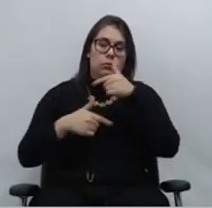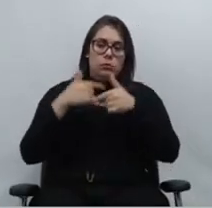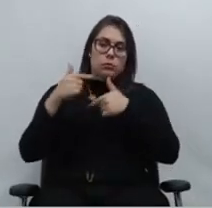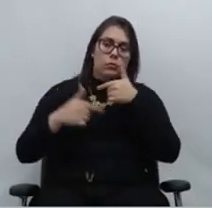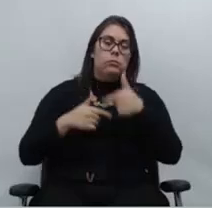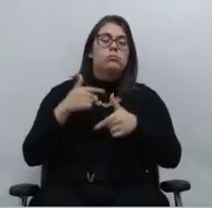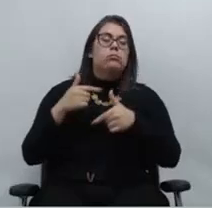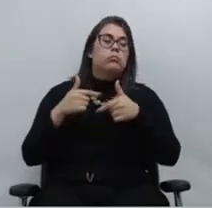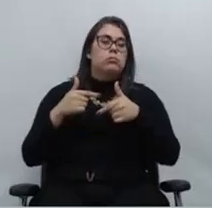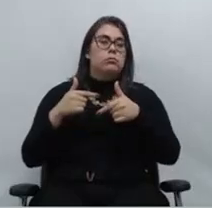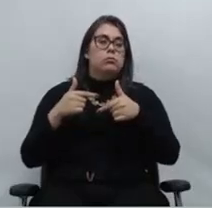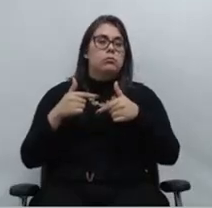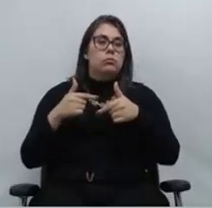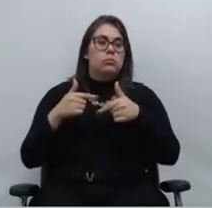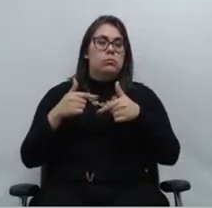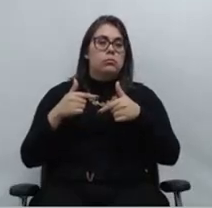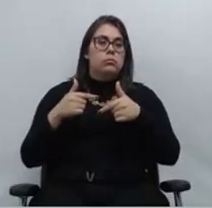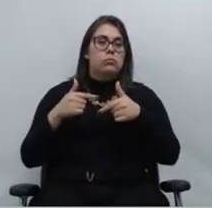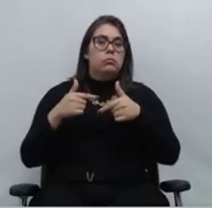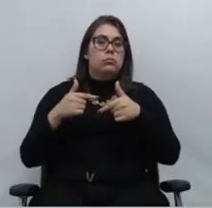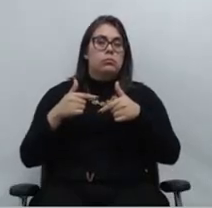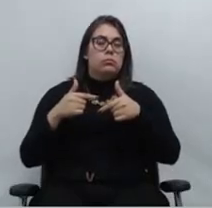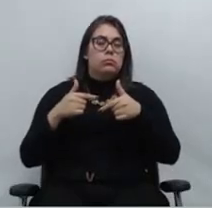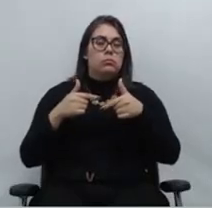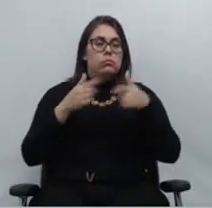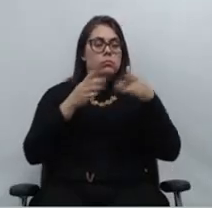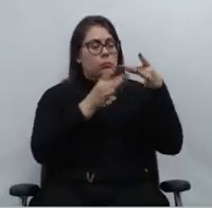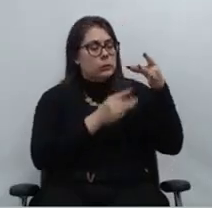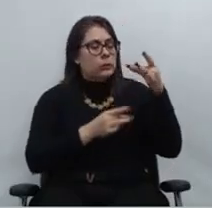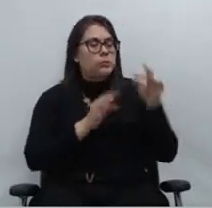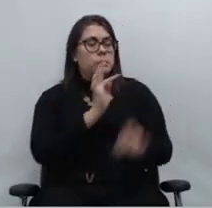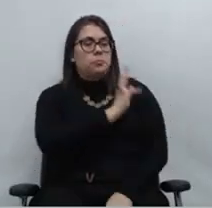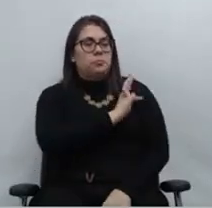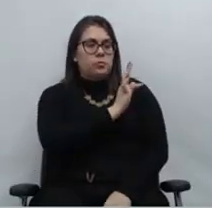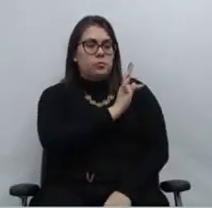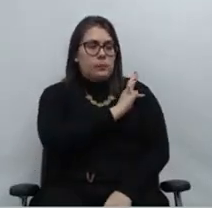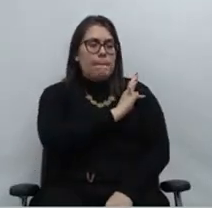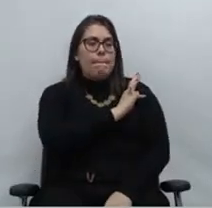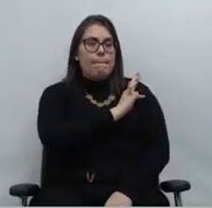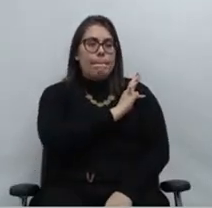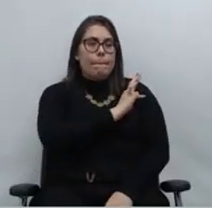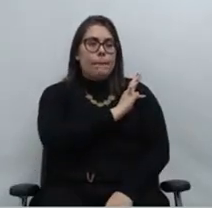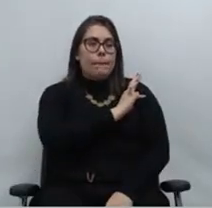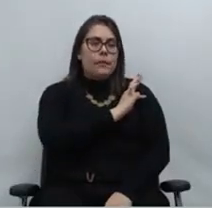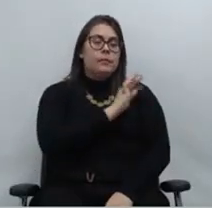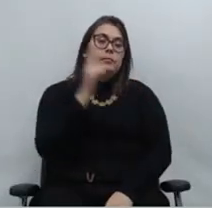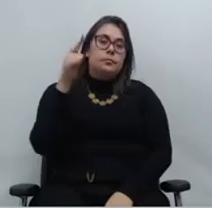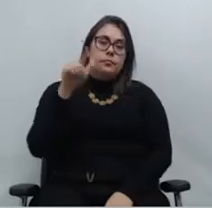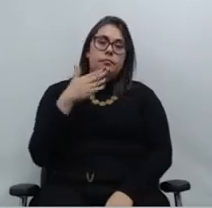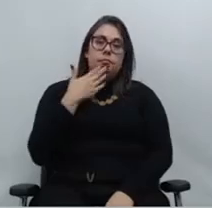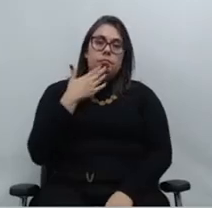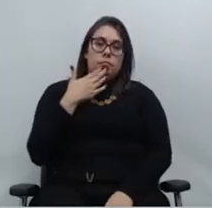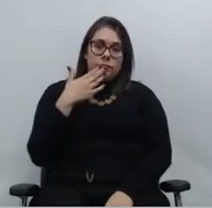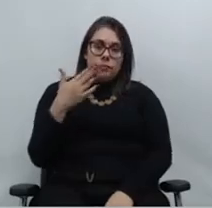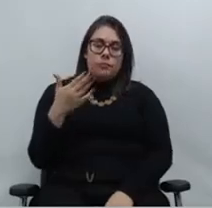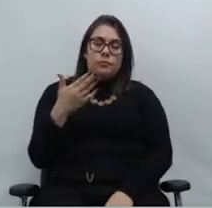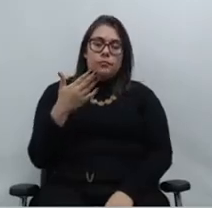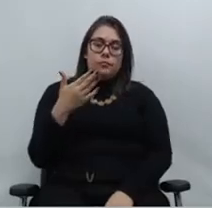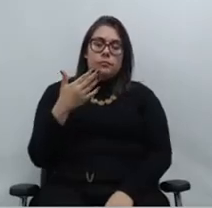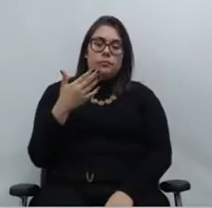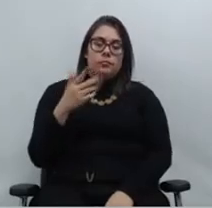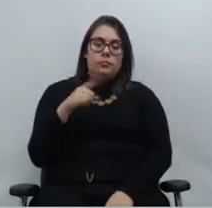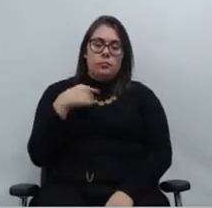direito, e o voto foi apresentado de forma bastante robusta e técnica, e fica aqui de novo a abertura e